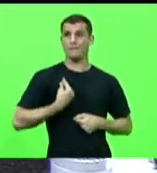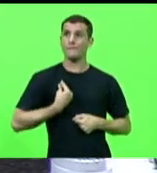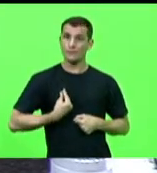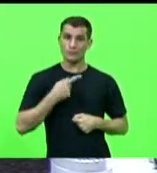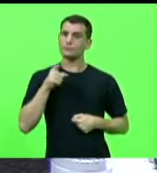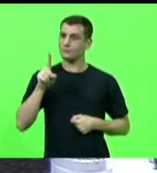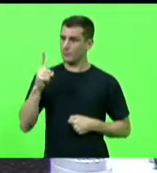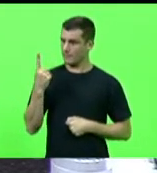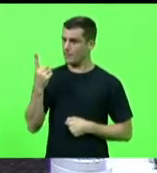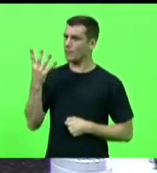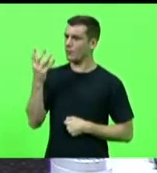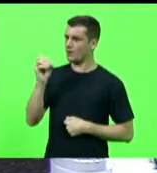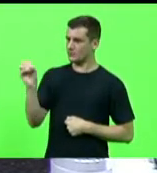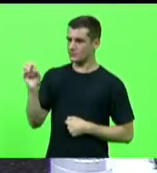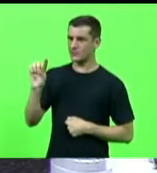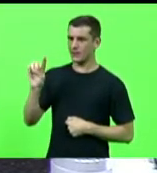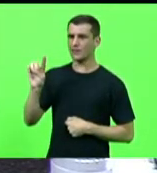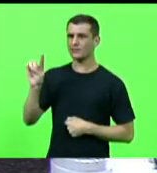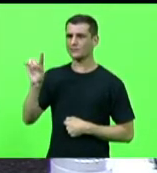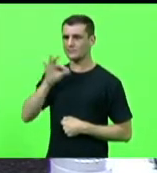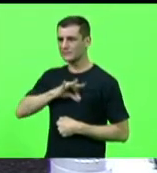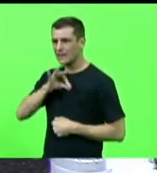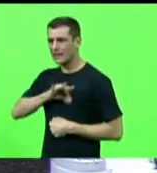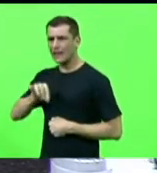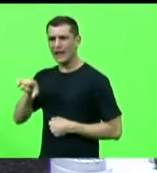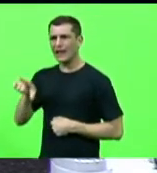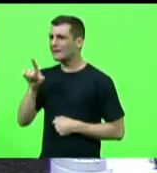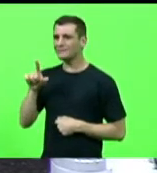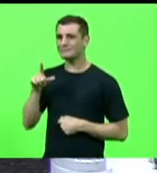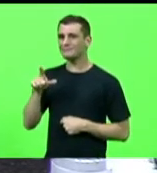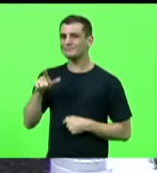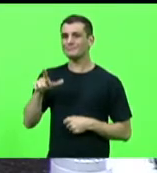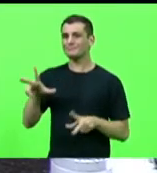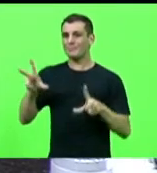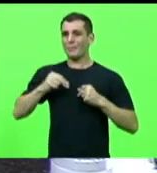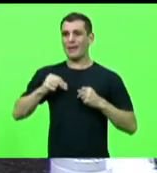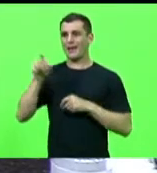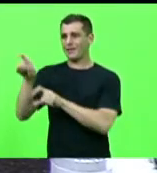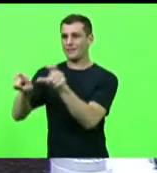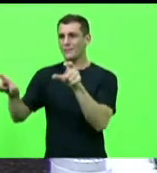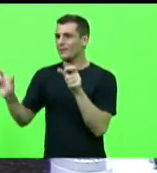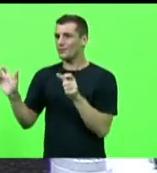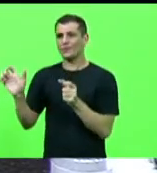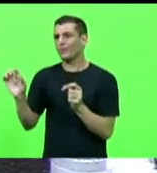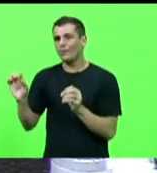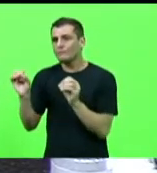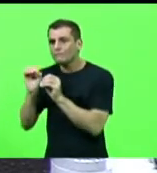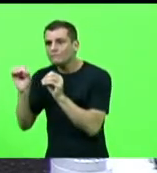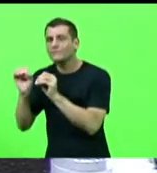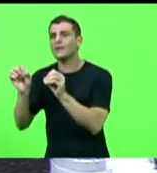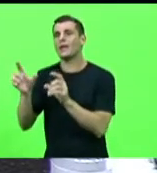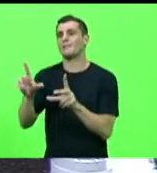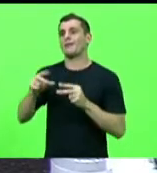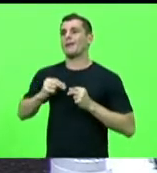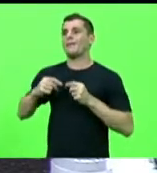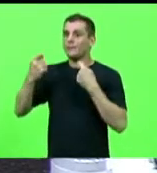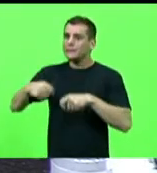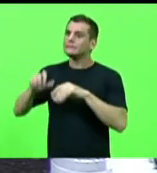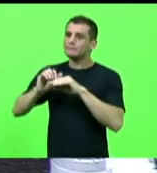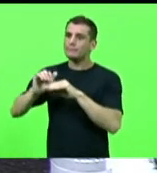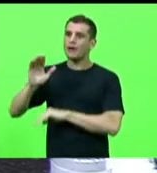R$ 1.400 não é vencimento para ninguém, não é vencimento digno para ninguém, e a gente não tem nada que comemorar nesse dia.